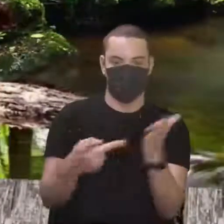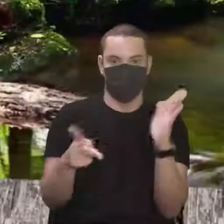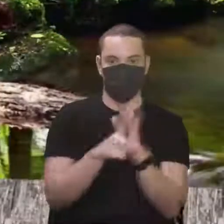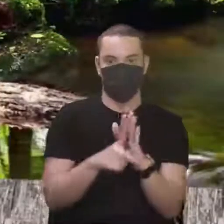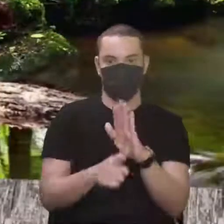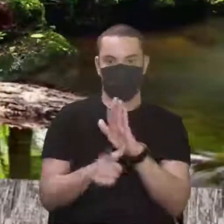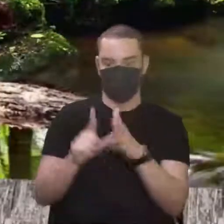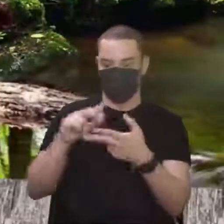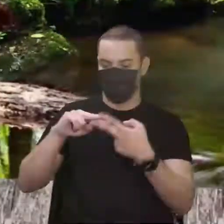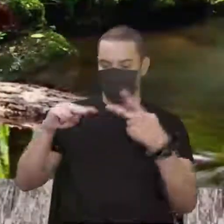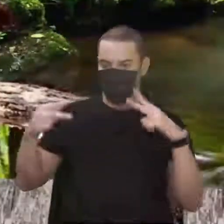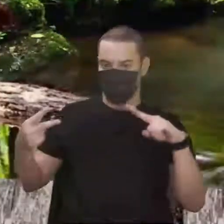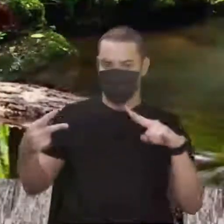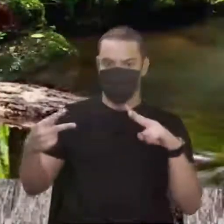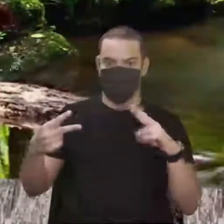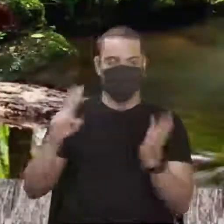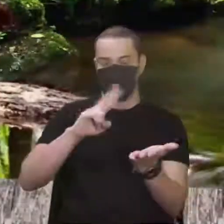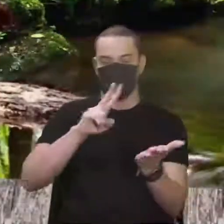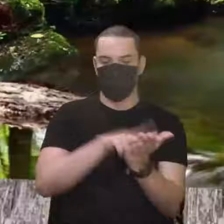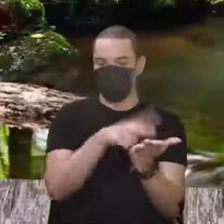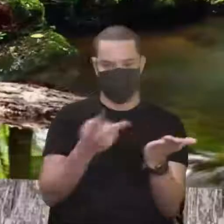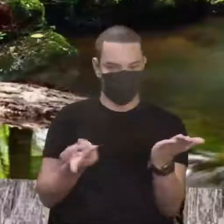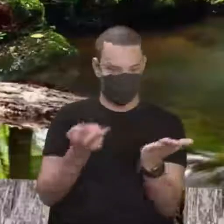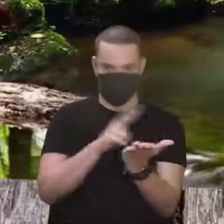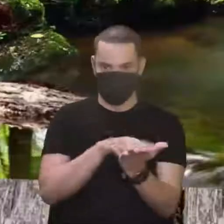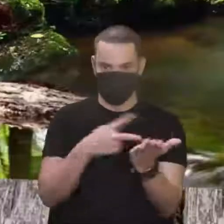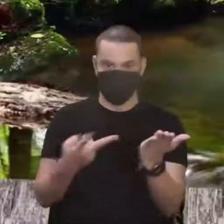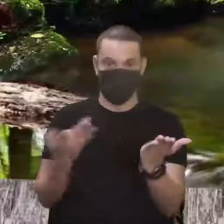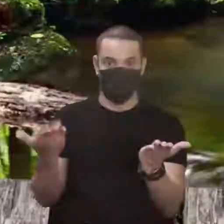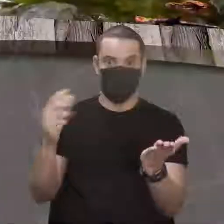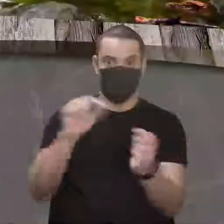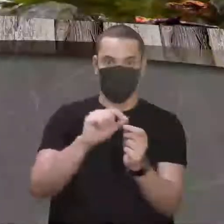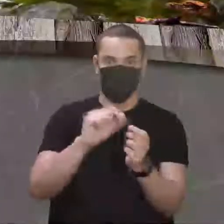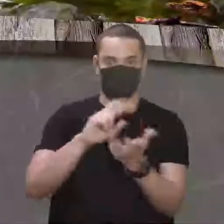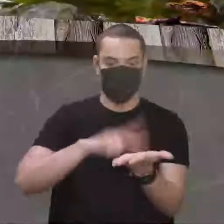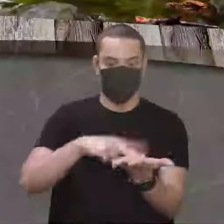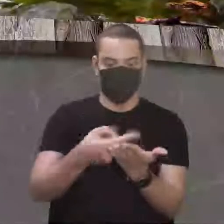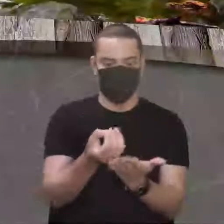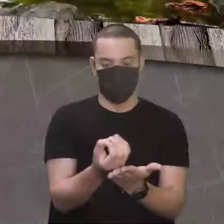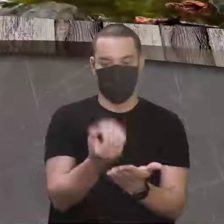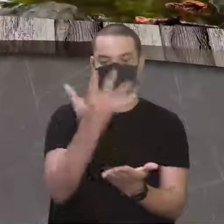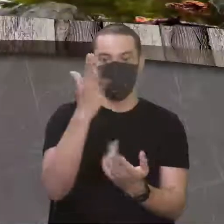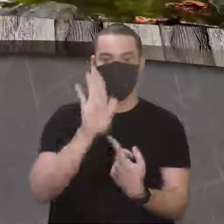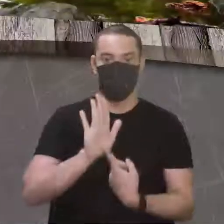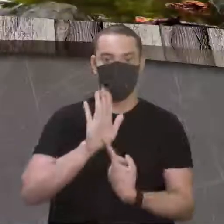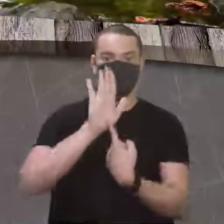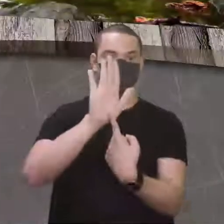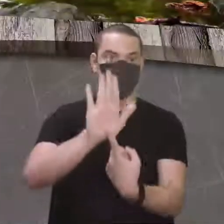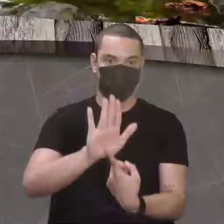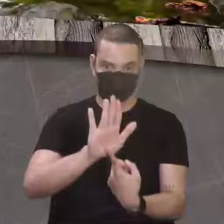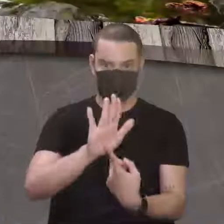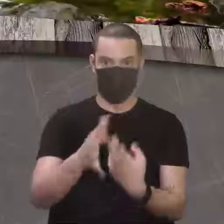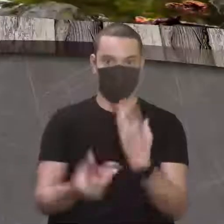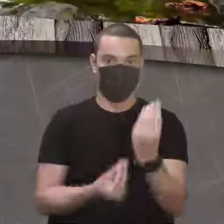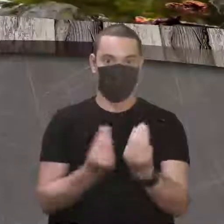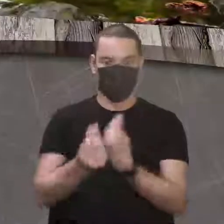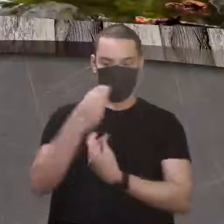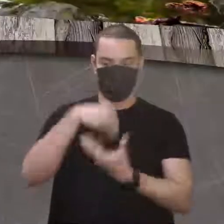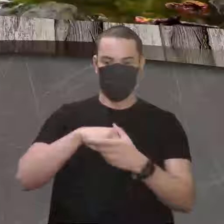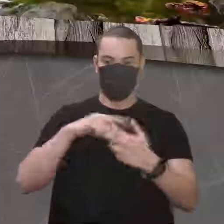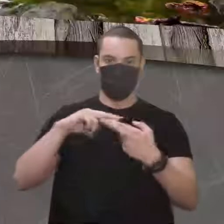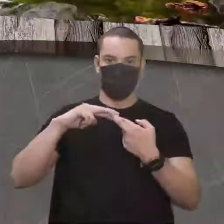DNA e agora, ou transcrito do DNA e agora vai ser traduzido. É a forma dele se expressar. Enquanto ele está no